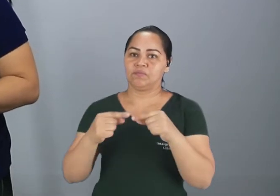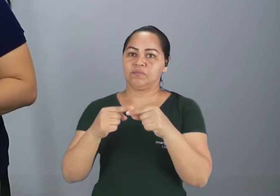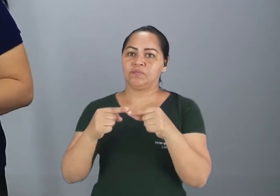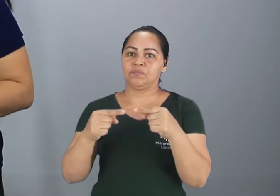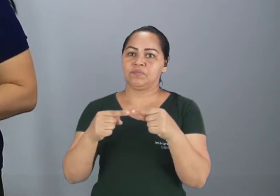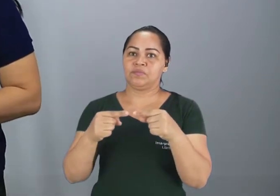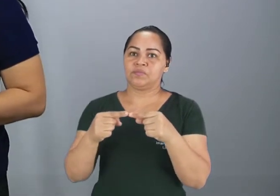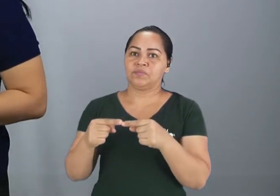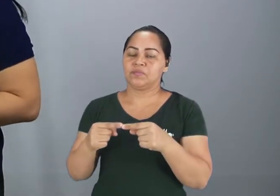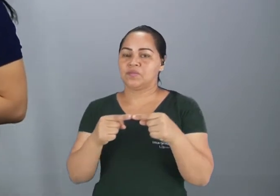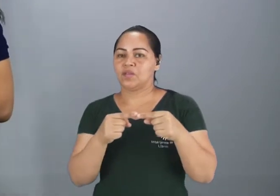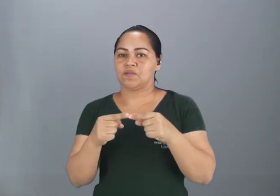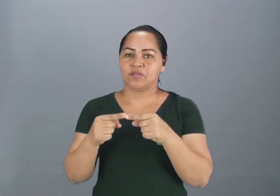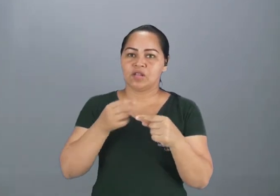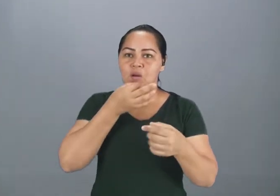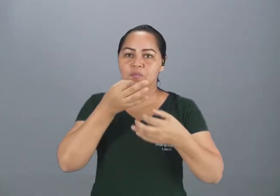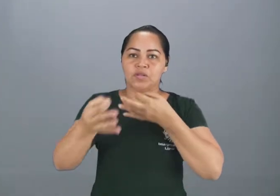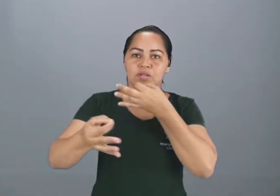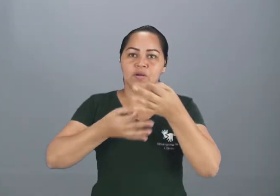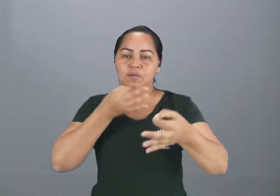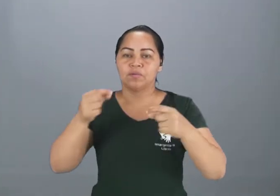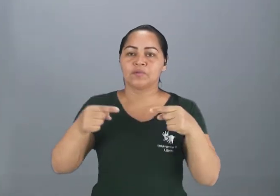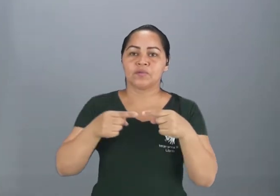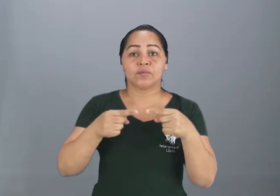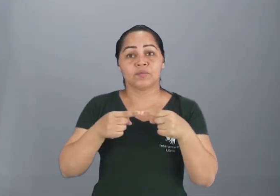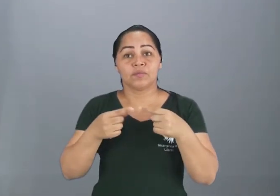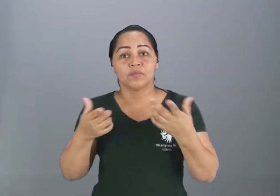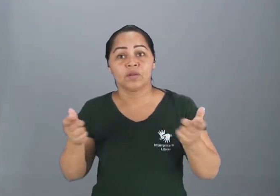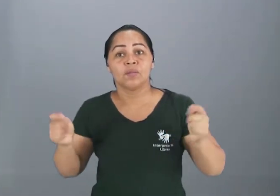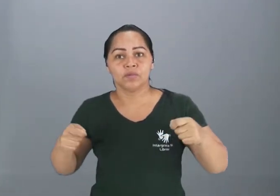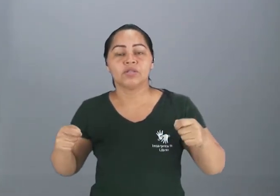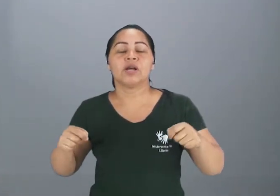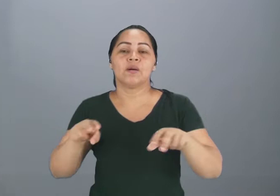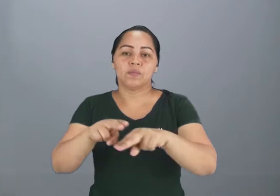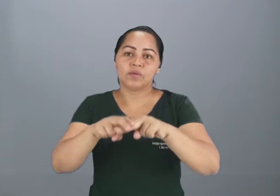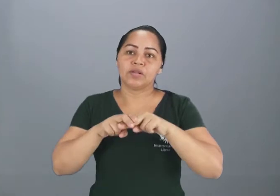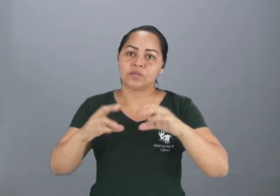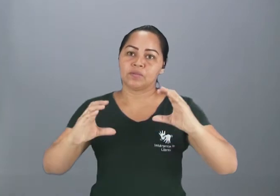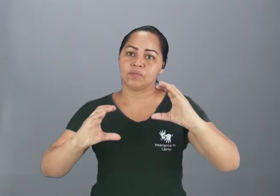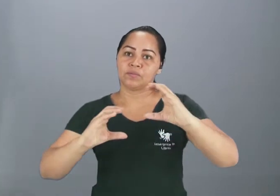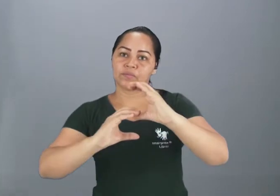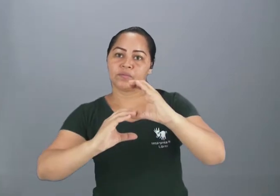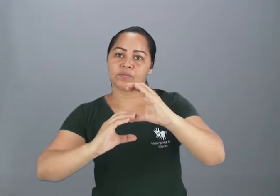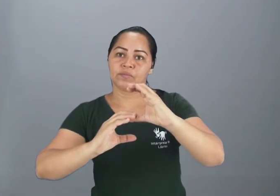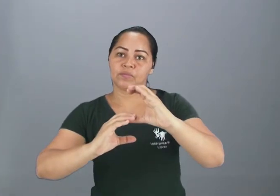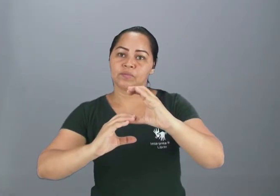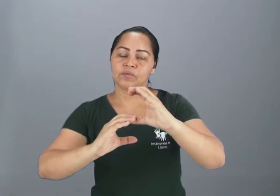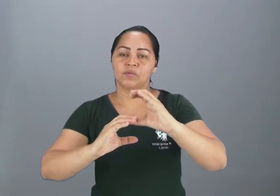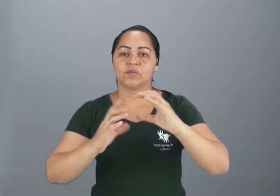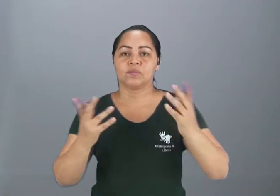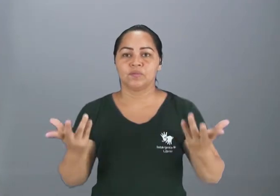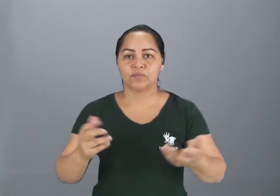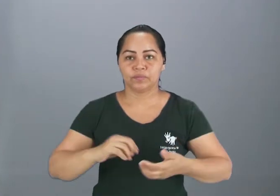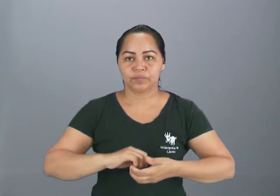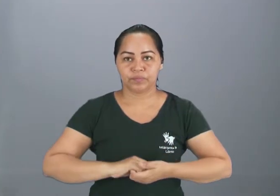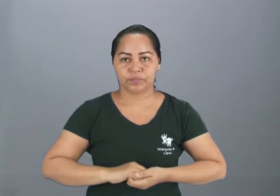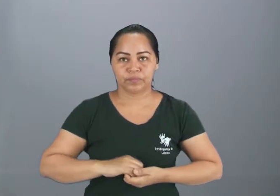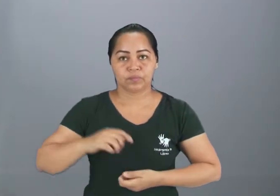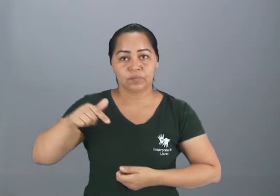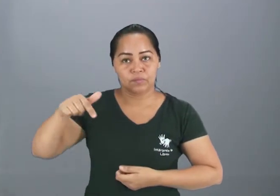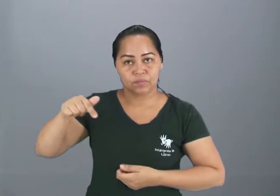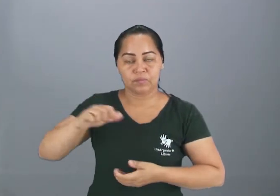conseguindo entendê-la e ela também entende a mim, tá? O que que é necessário aí? Questão 7,